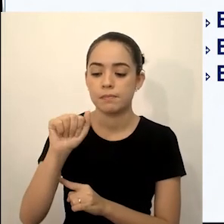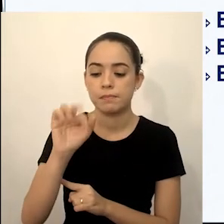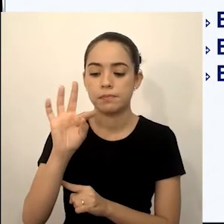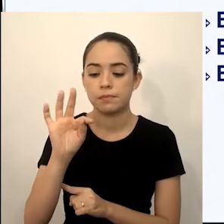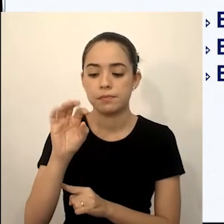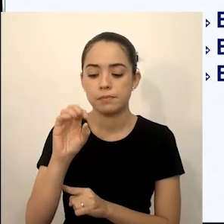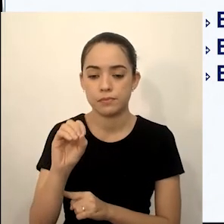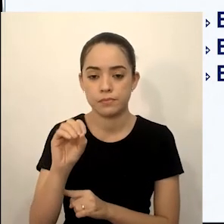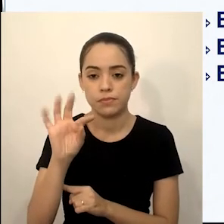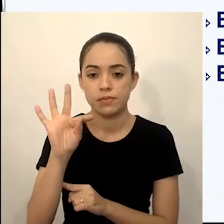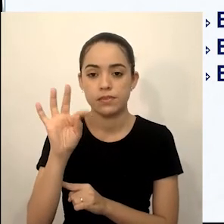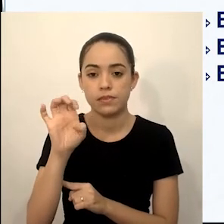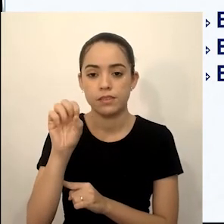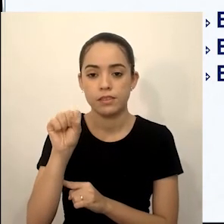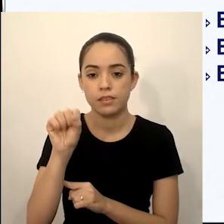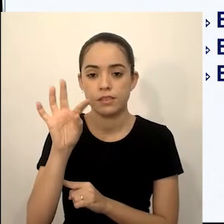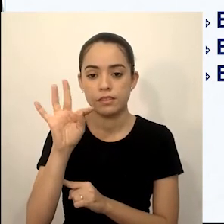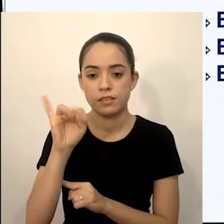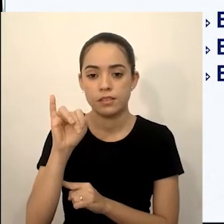hematotesticular.